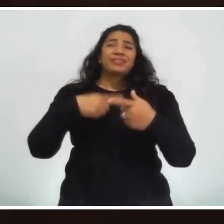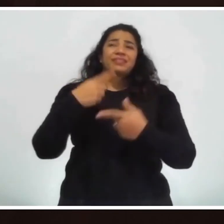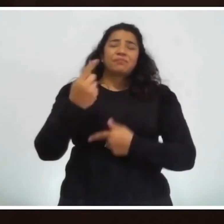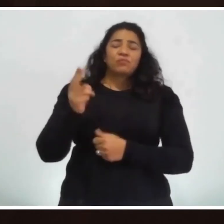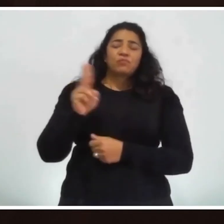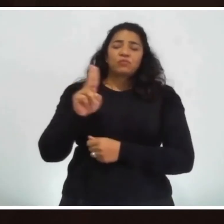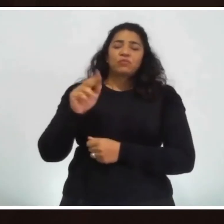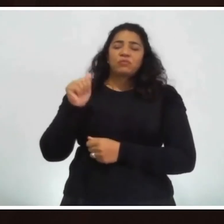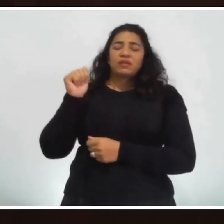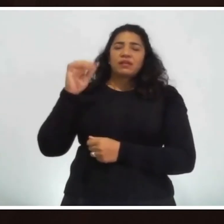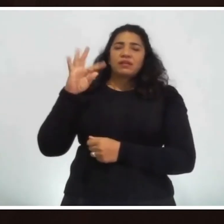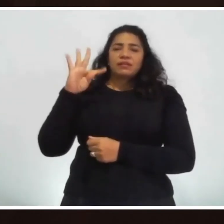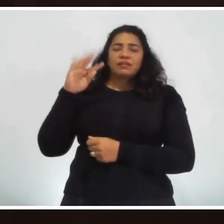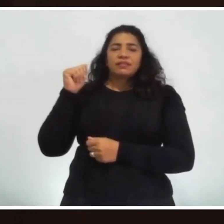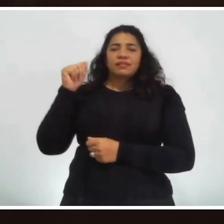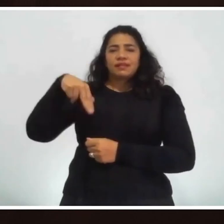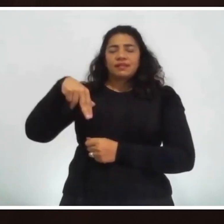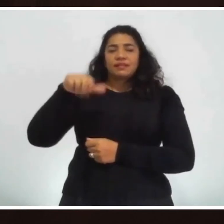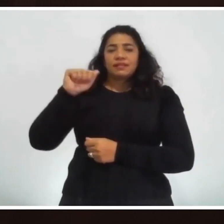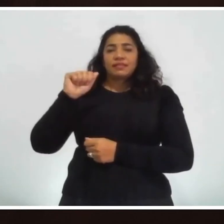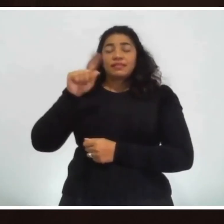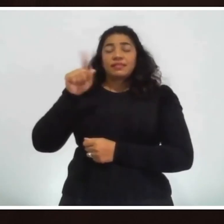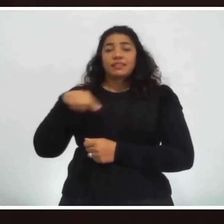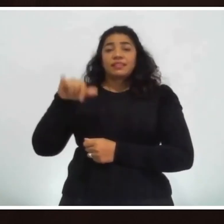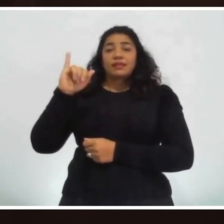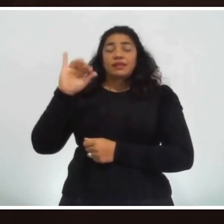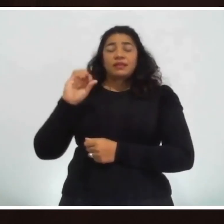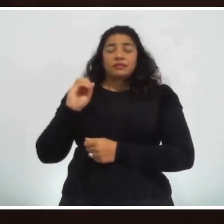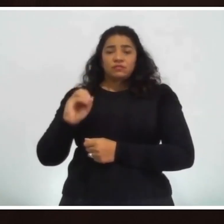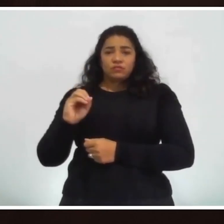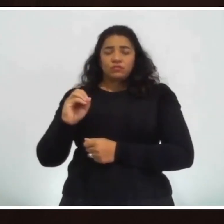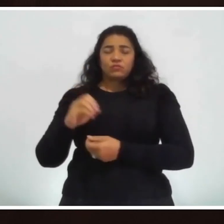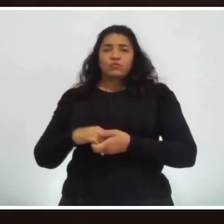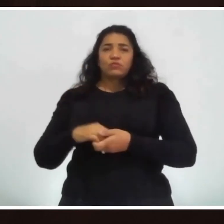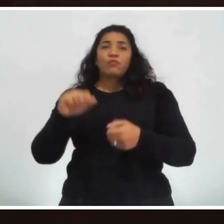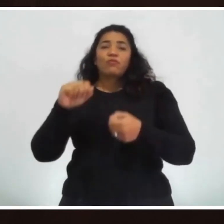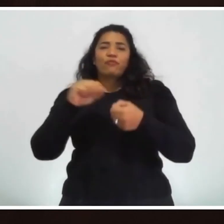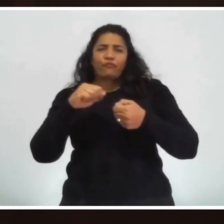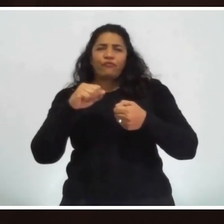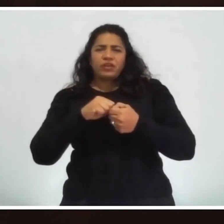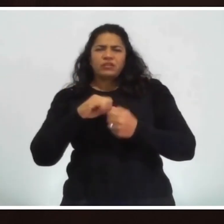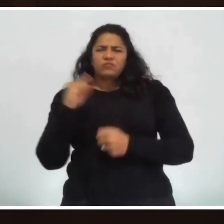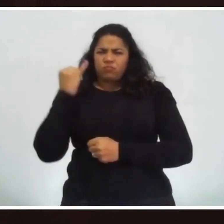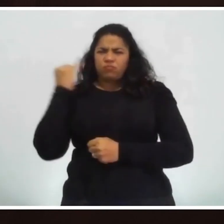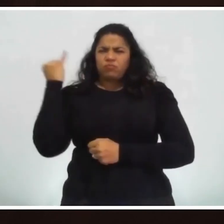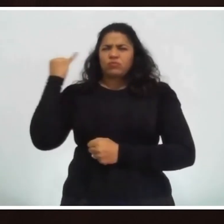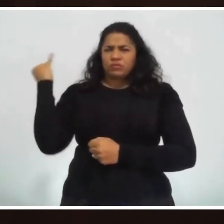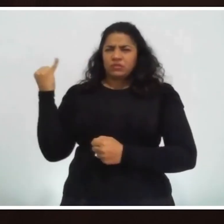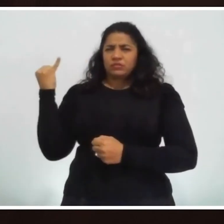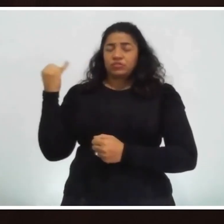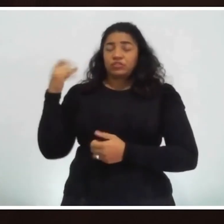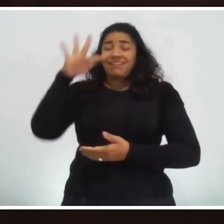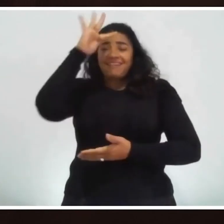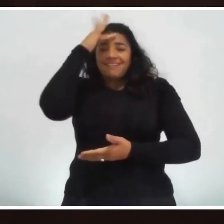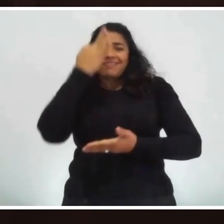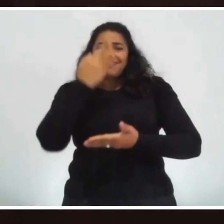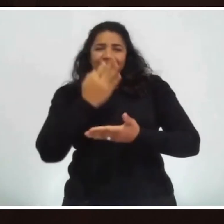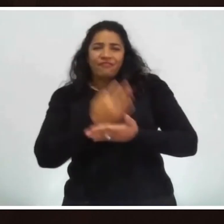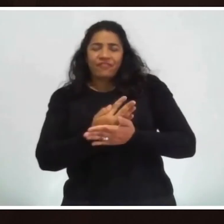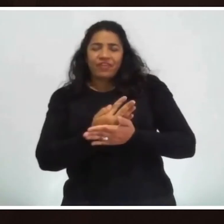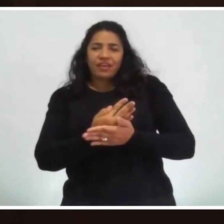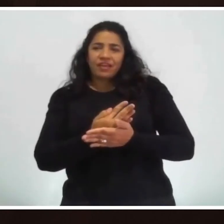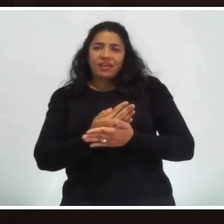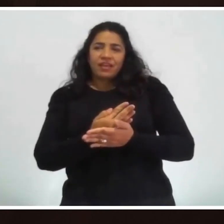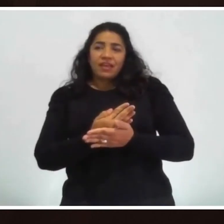prestou à igreja, foi preservar a confissão da fé. E o concílio de Niceia foi usado